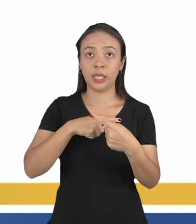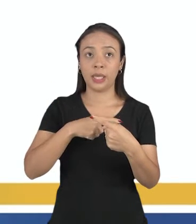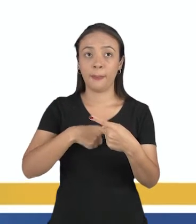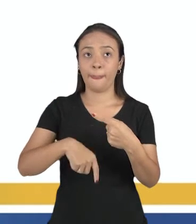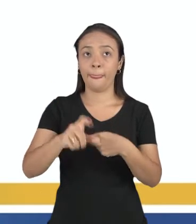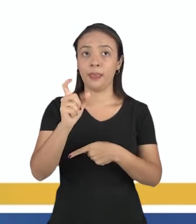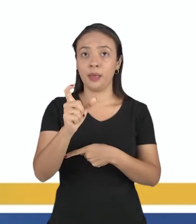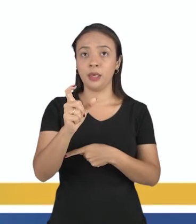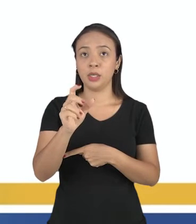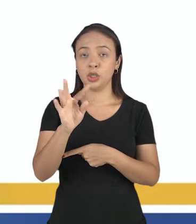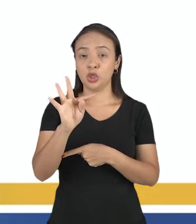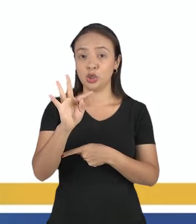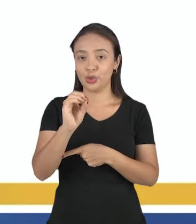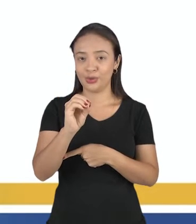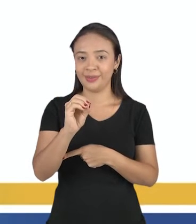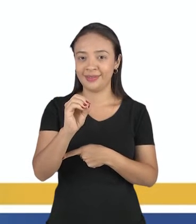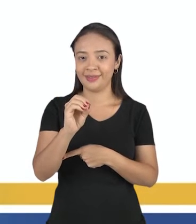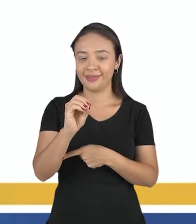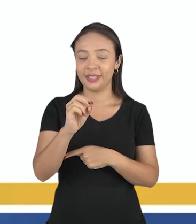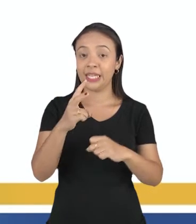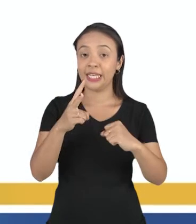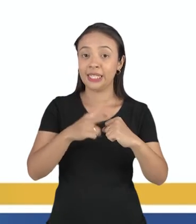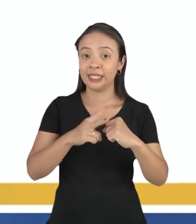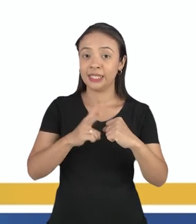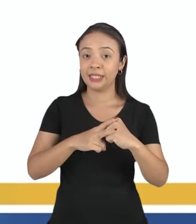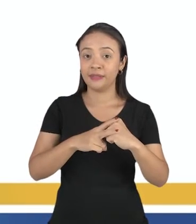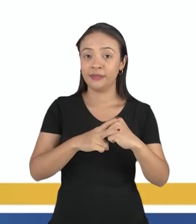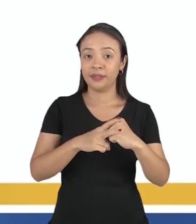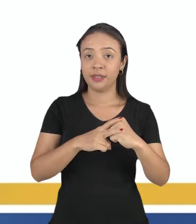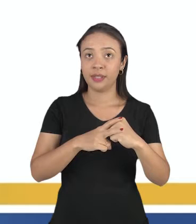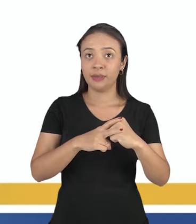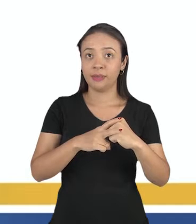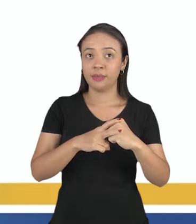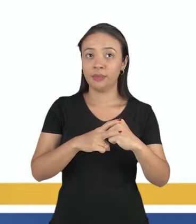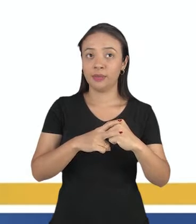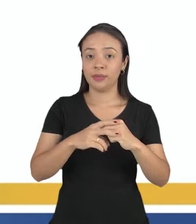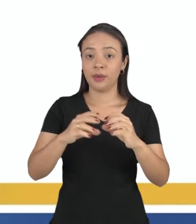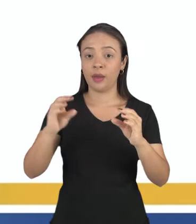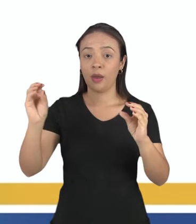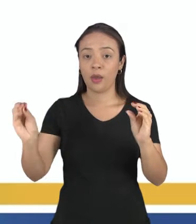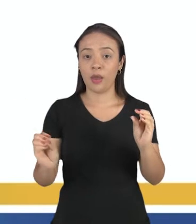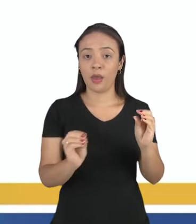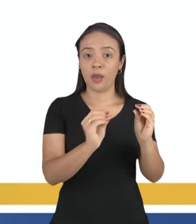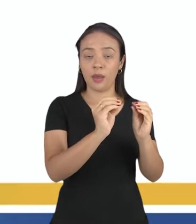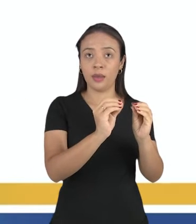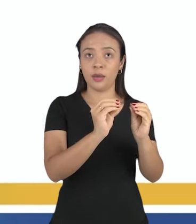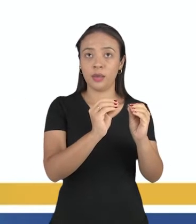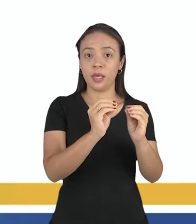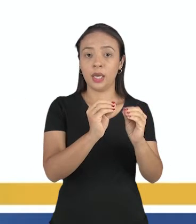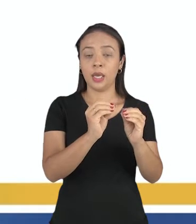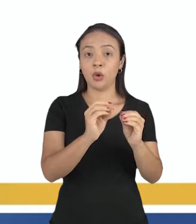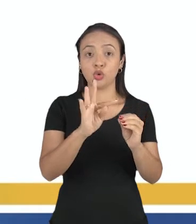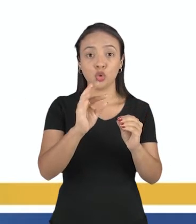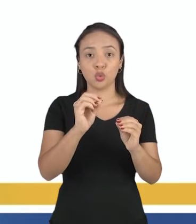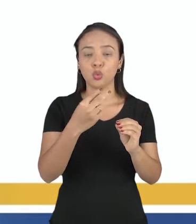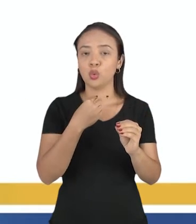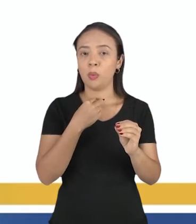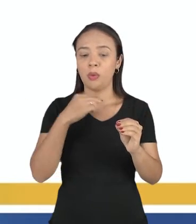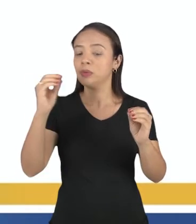partículazinha to, tá? Então, esse verbo não vai pro espacinho em branco lá com a partículazinha to não, tá